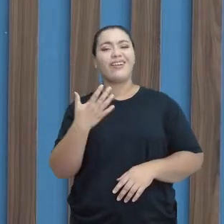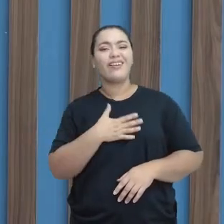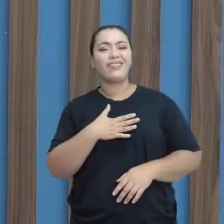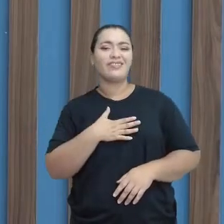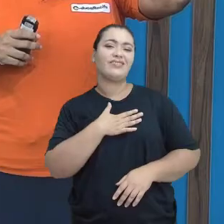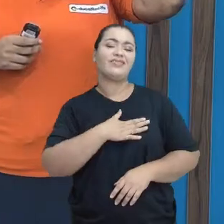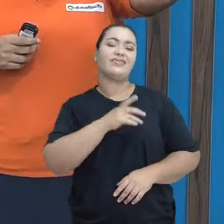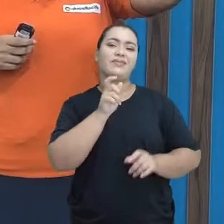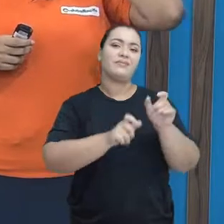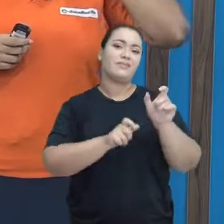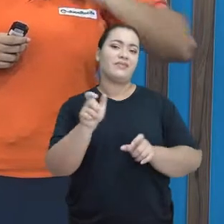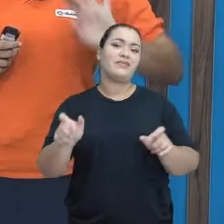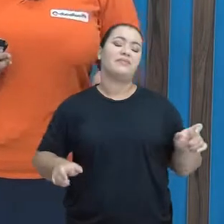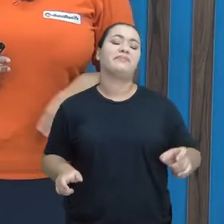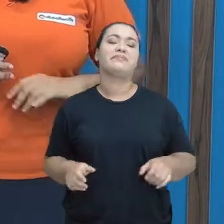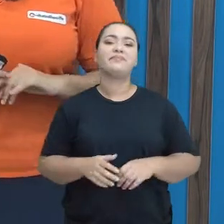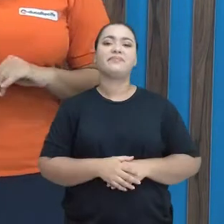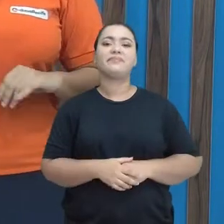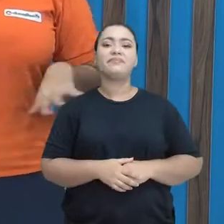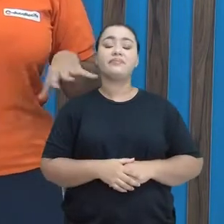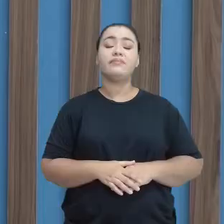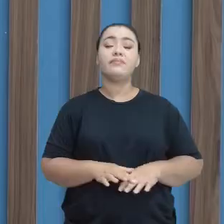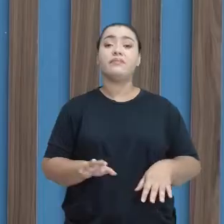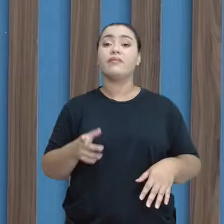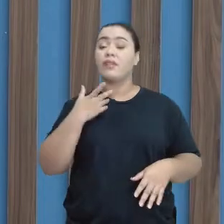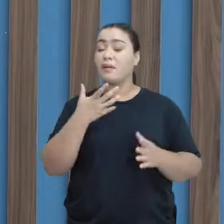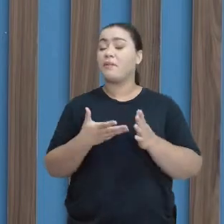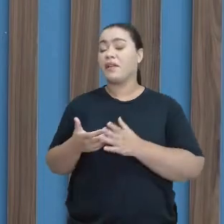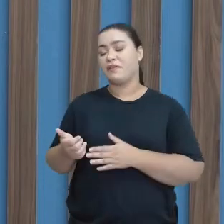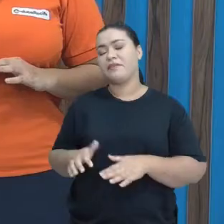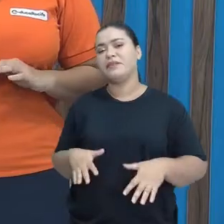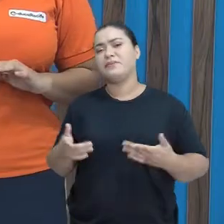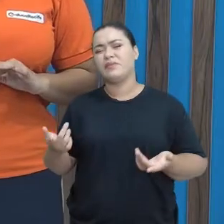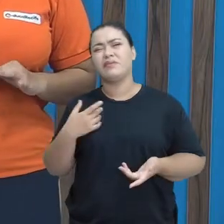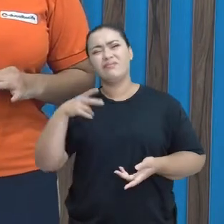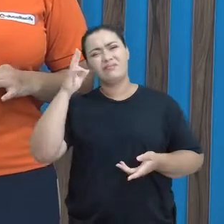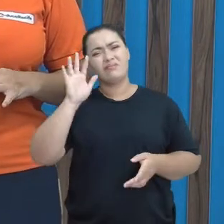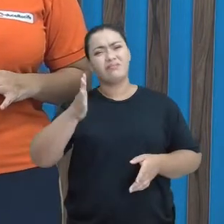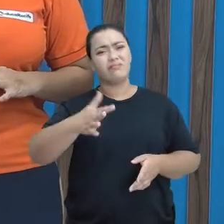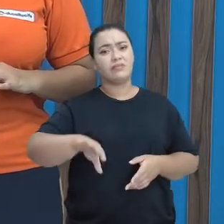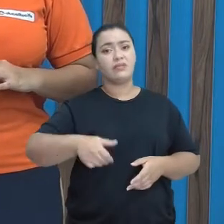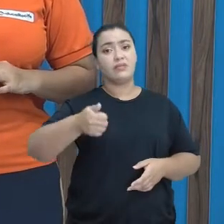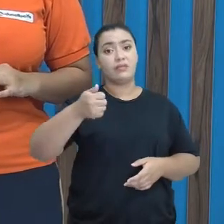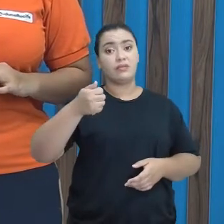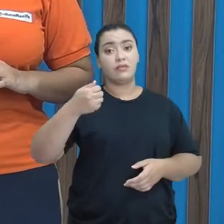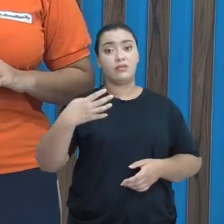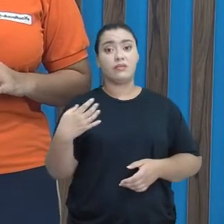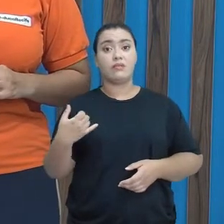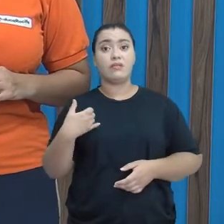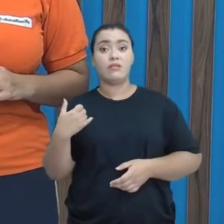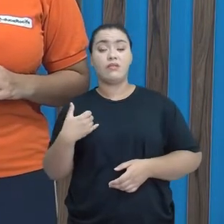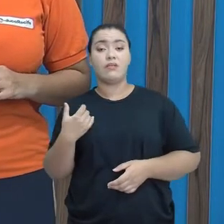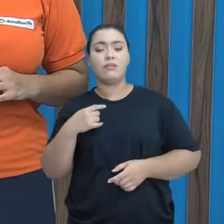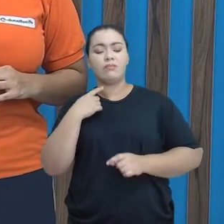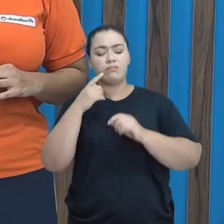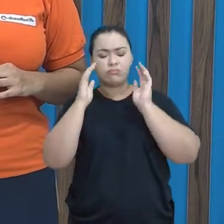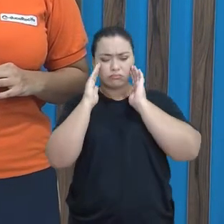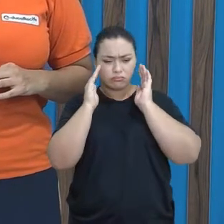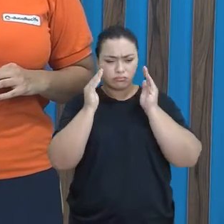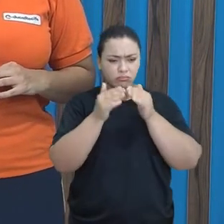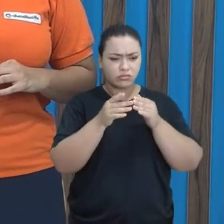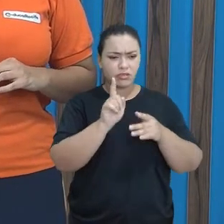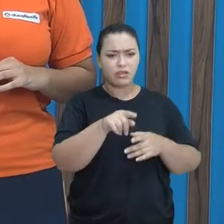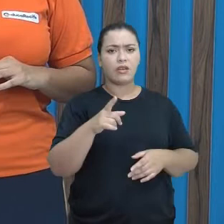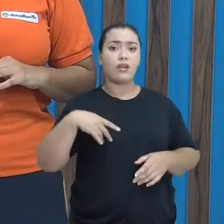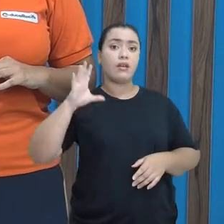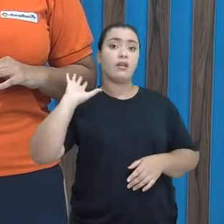Que maravilha. Eu lembro que quando eu estava, acho que eu tinha uns 14 anos, eu fiquei fissuradíssima numa